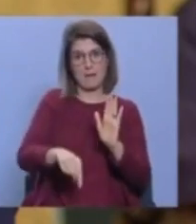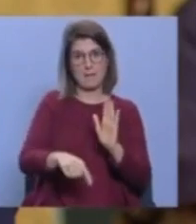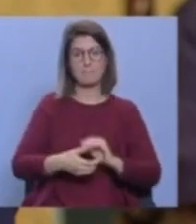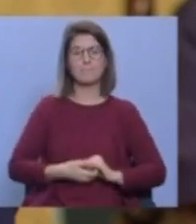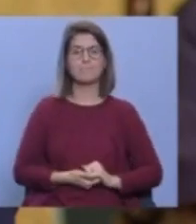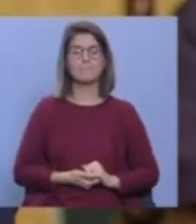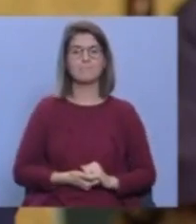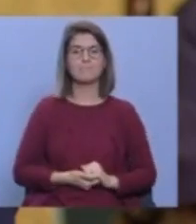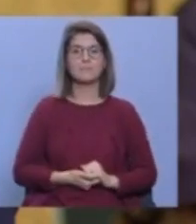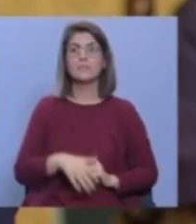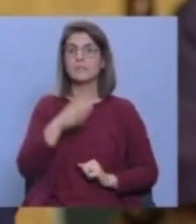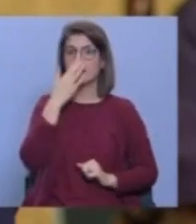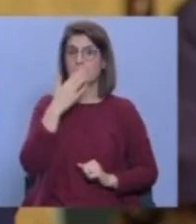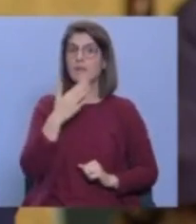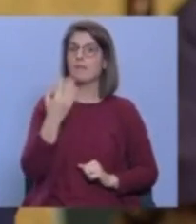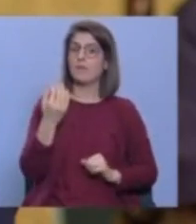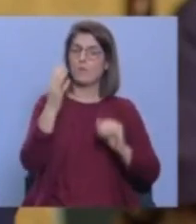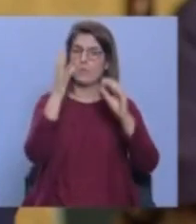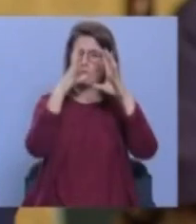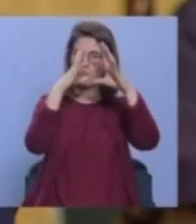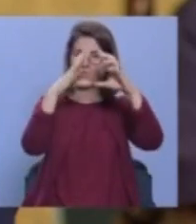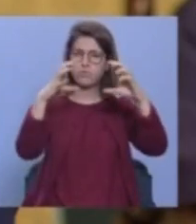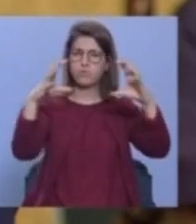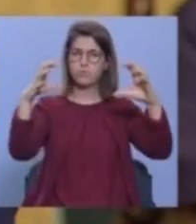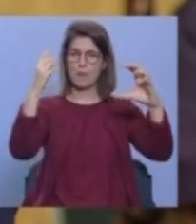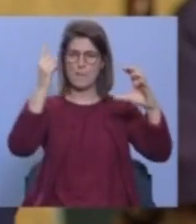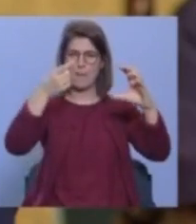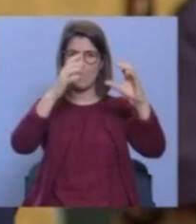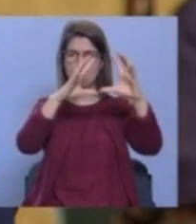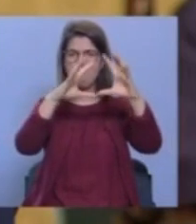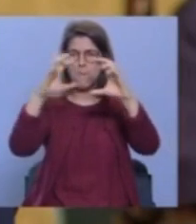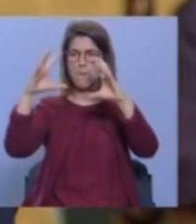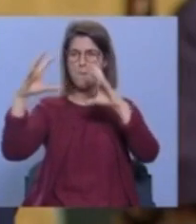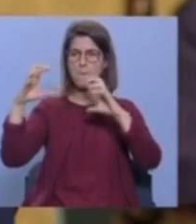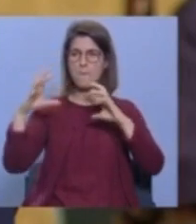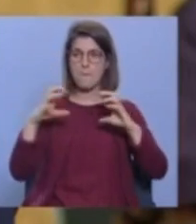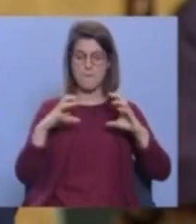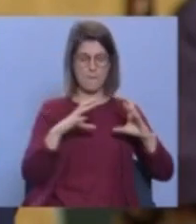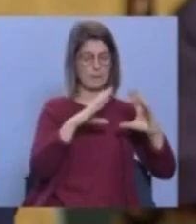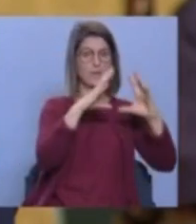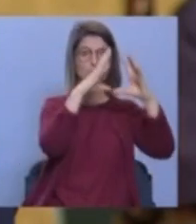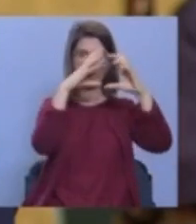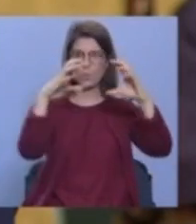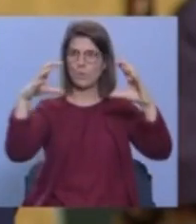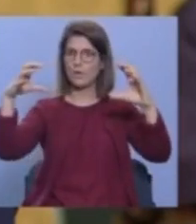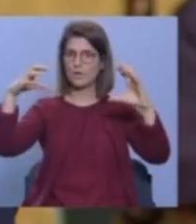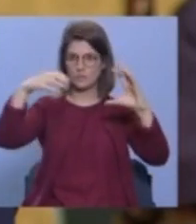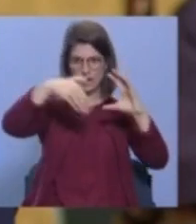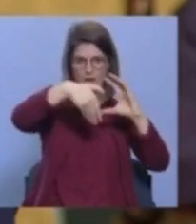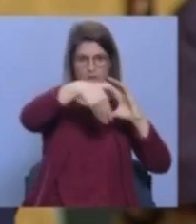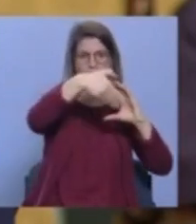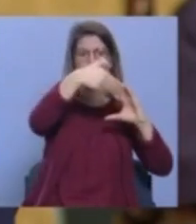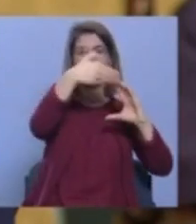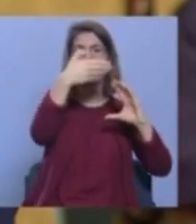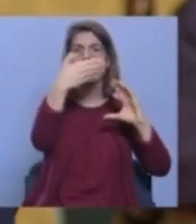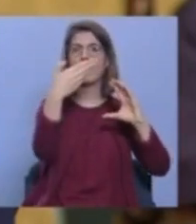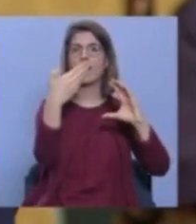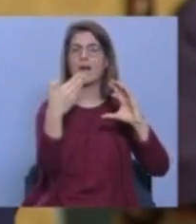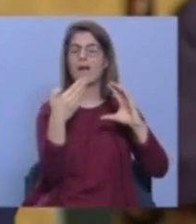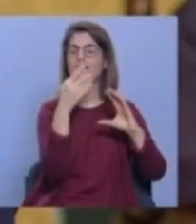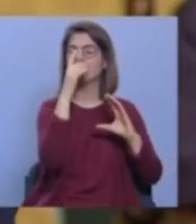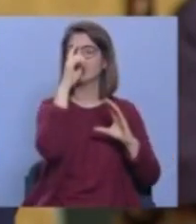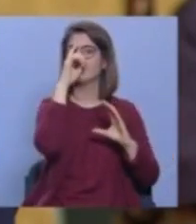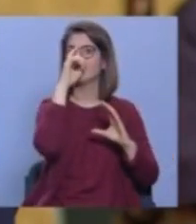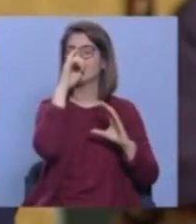Sempre que eu cobrir a terra de nuvens e aparecer nas nuvens o arco, recordarei a